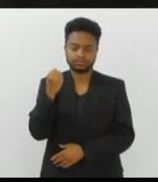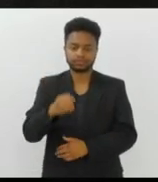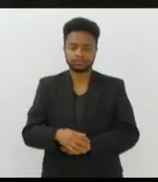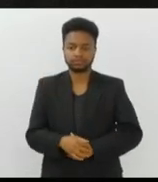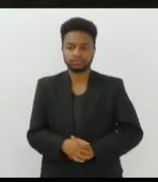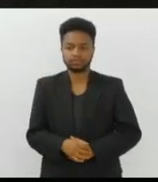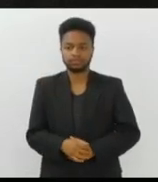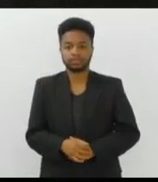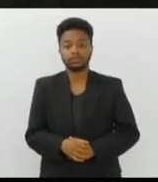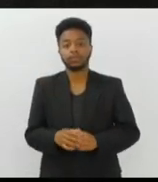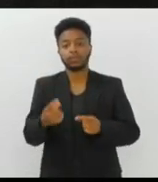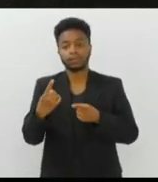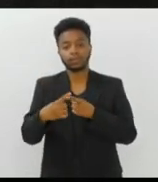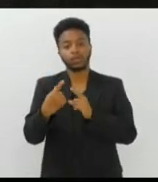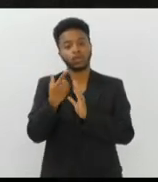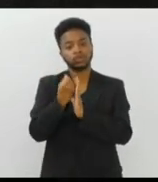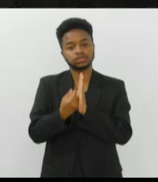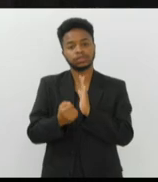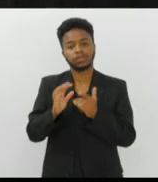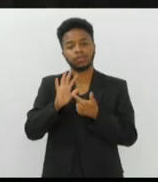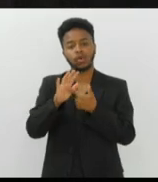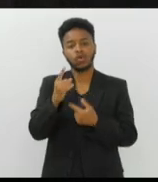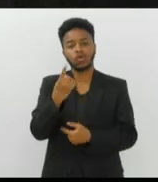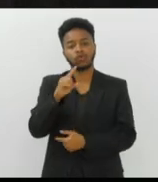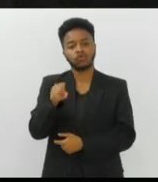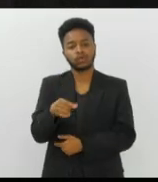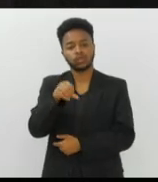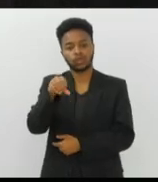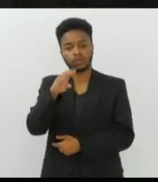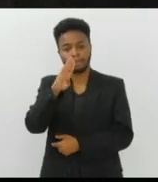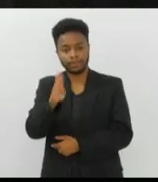A previsão do orçamento é de 1,9 bilhões.